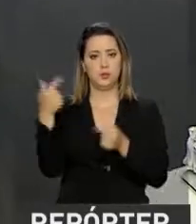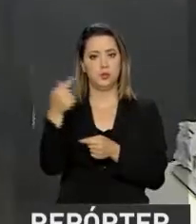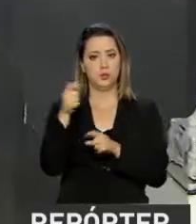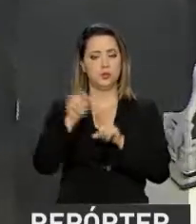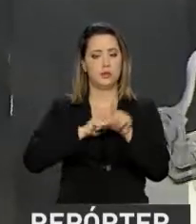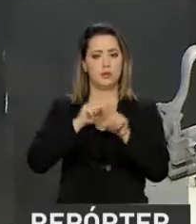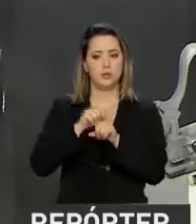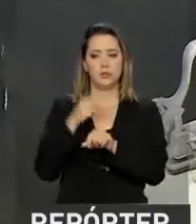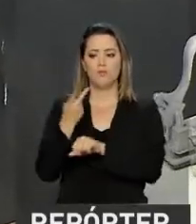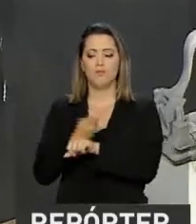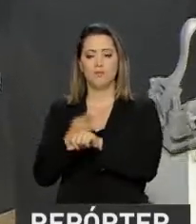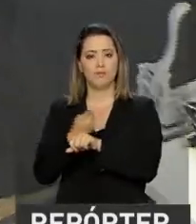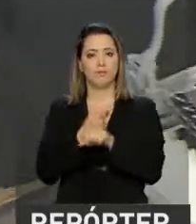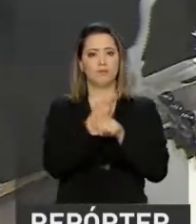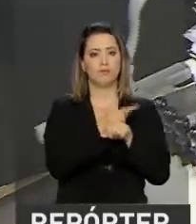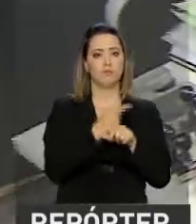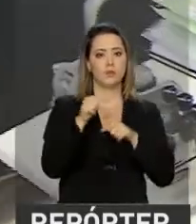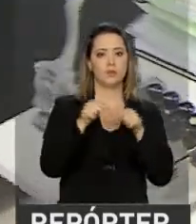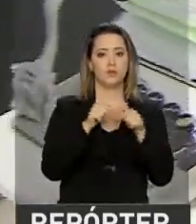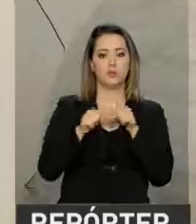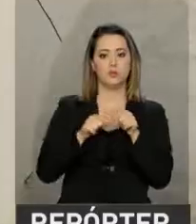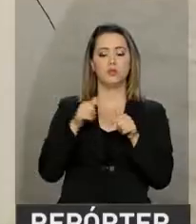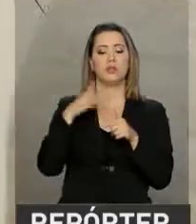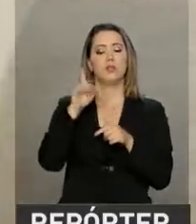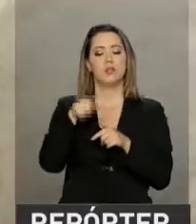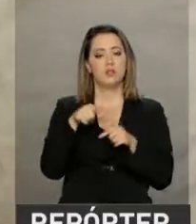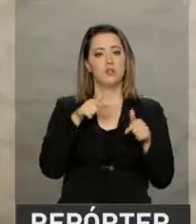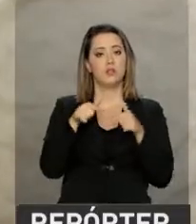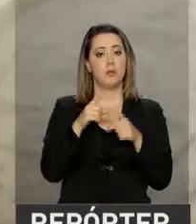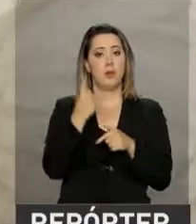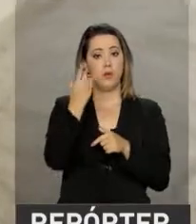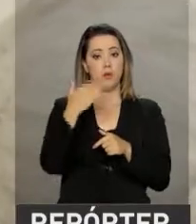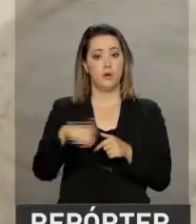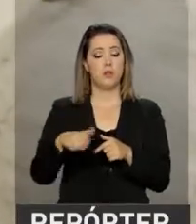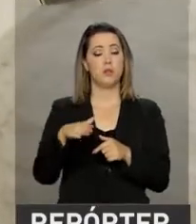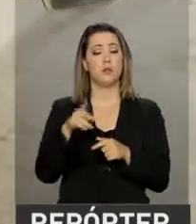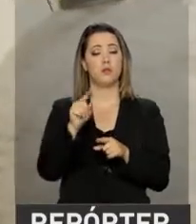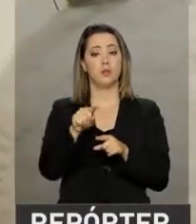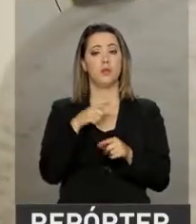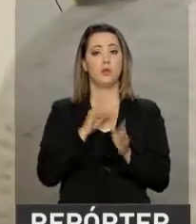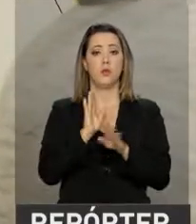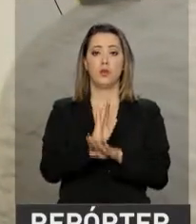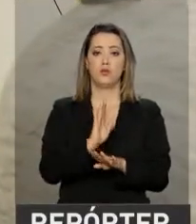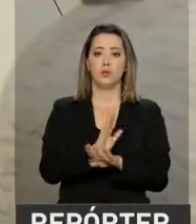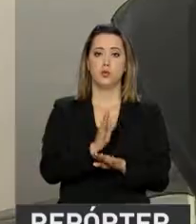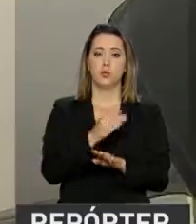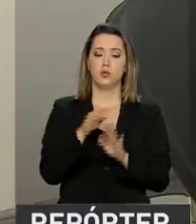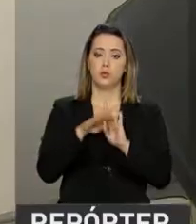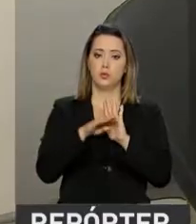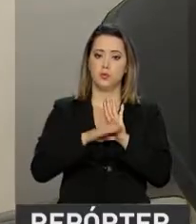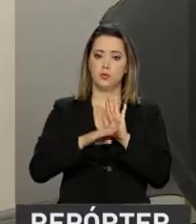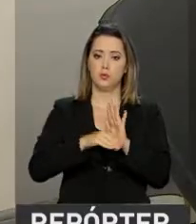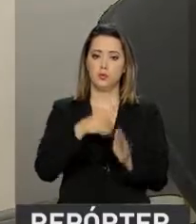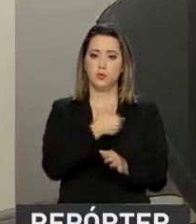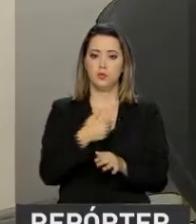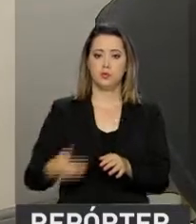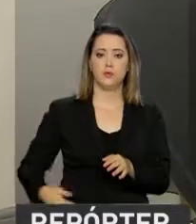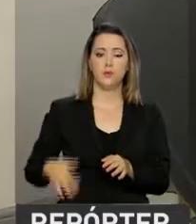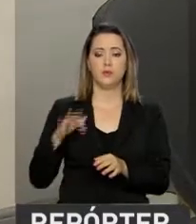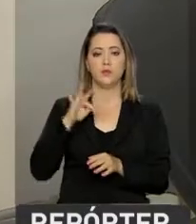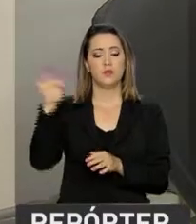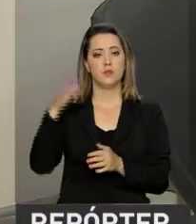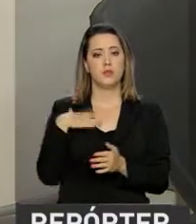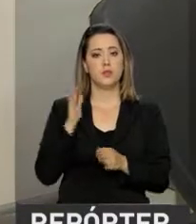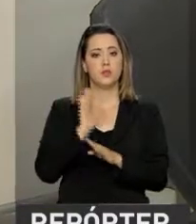privada, ele conseguiu um emprego há 1 ano e meio com a ajuda de um programa do governo do Distrito Federal que incentiva a contratação